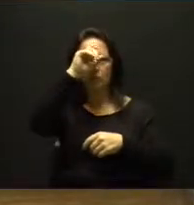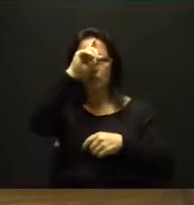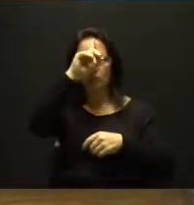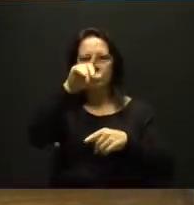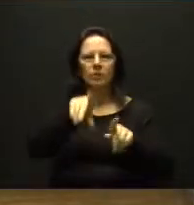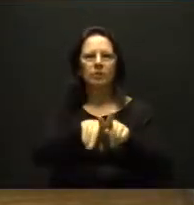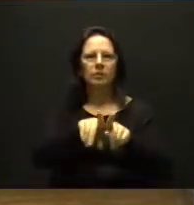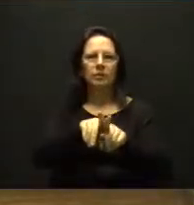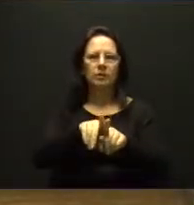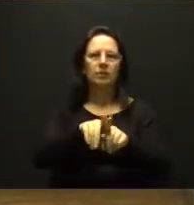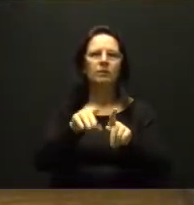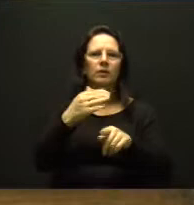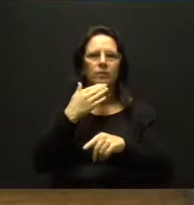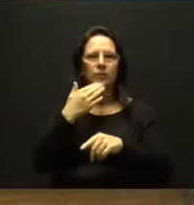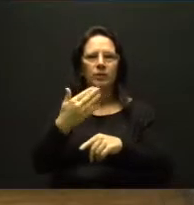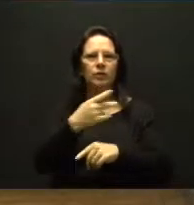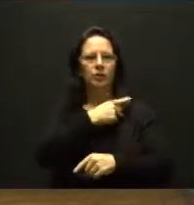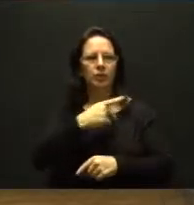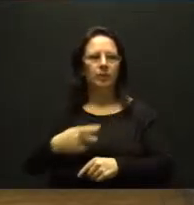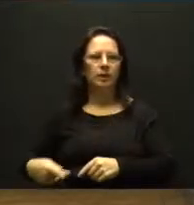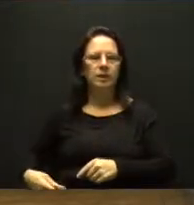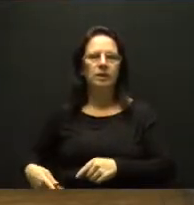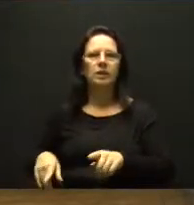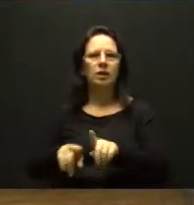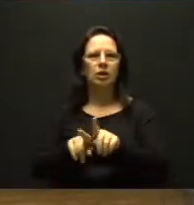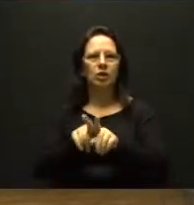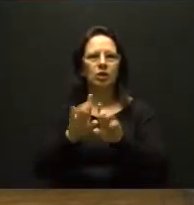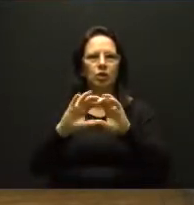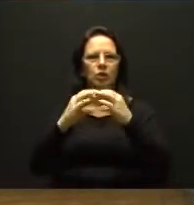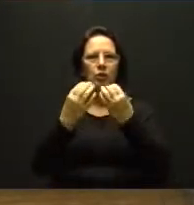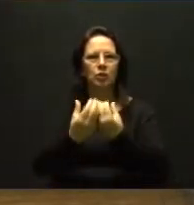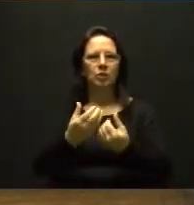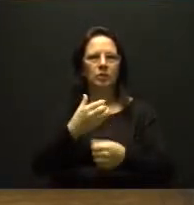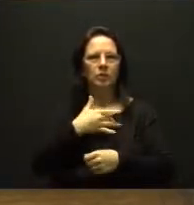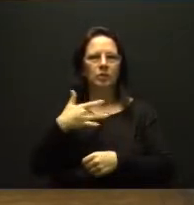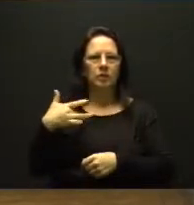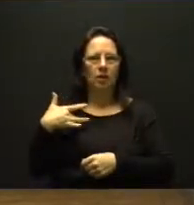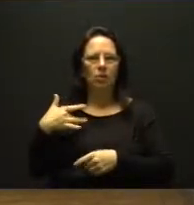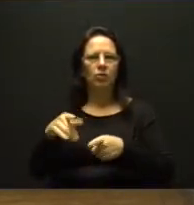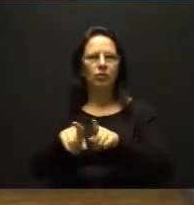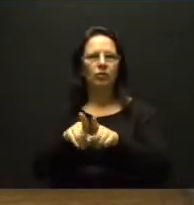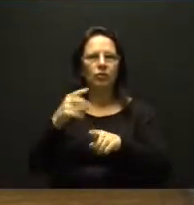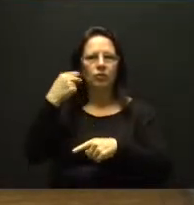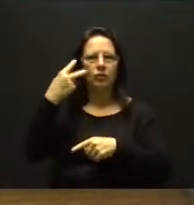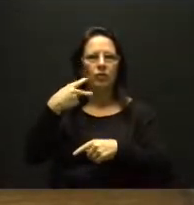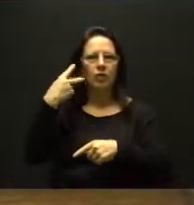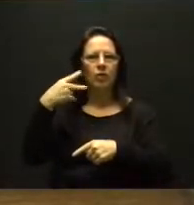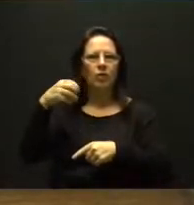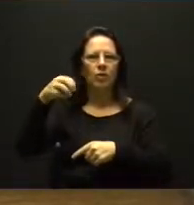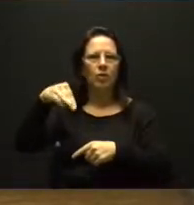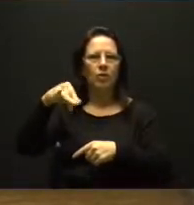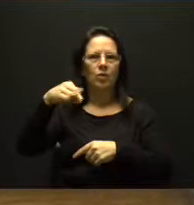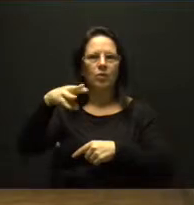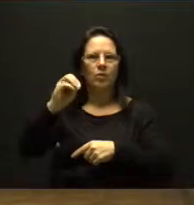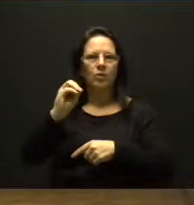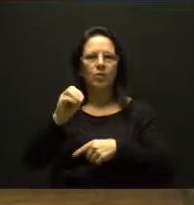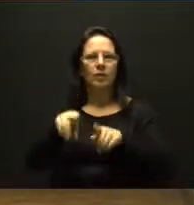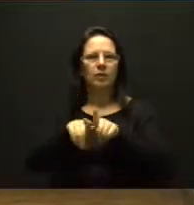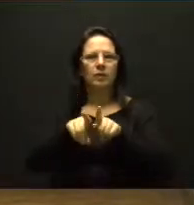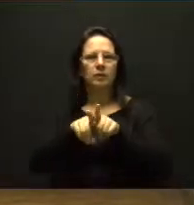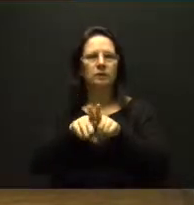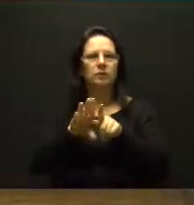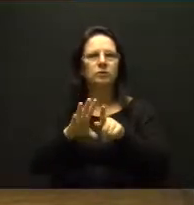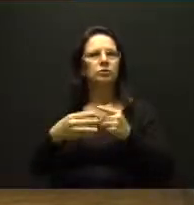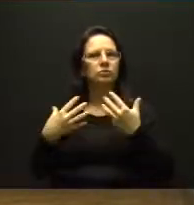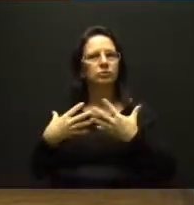também ao presidente da nossa comissão de saúde seu companheiro de bancada vereador macio para que a proteína